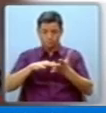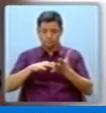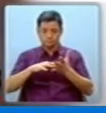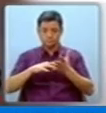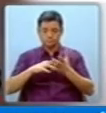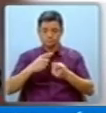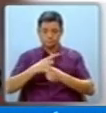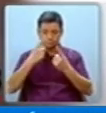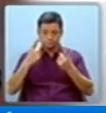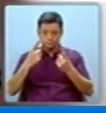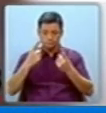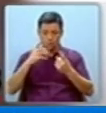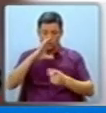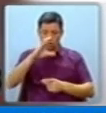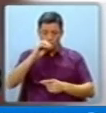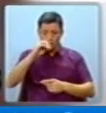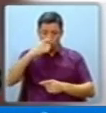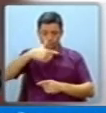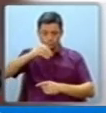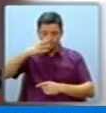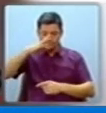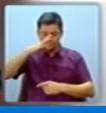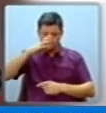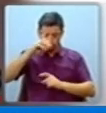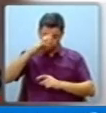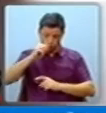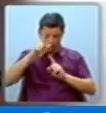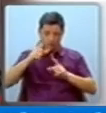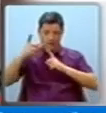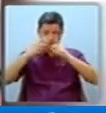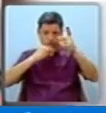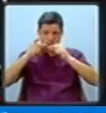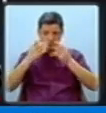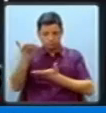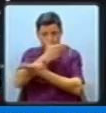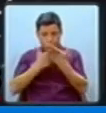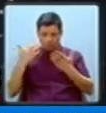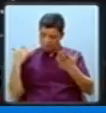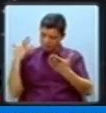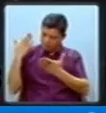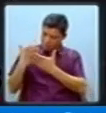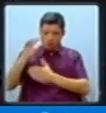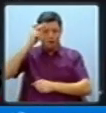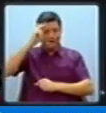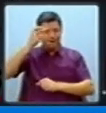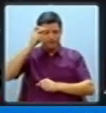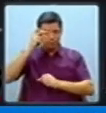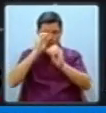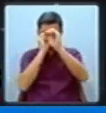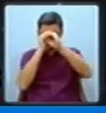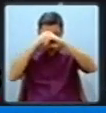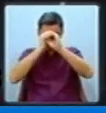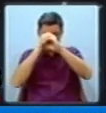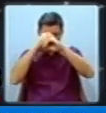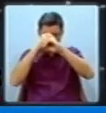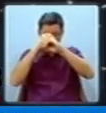curioso bailado cósmico entre estrelas. Porquê é que isto é importante? Bom, desde há algumas décadas, que, graças aos nossos telescópios cada vez mais